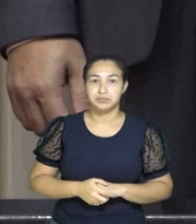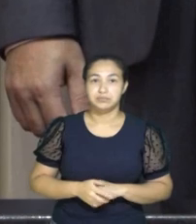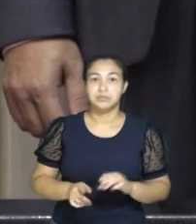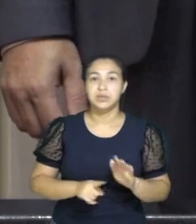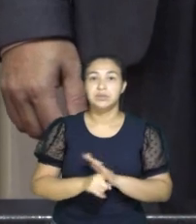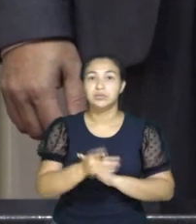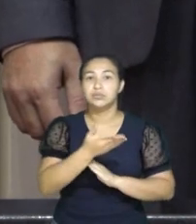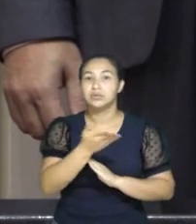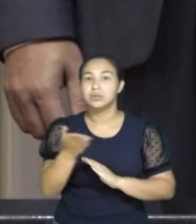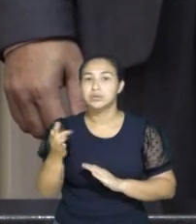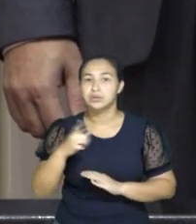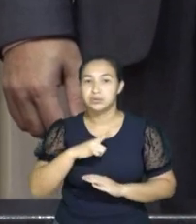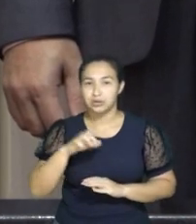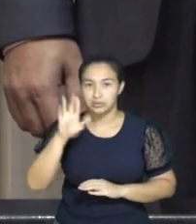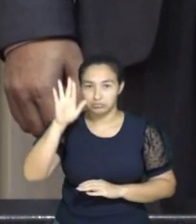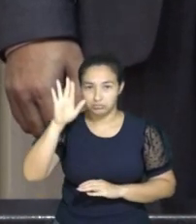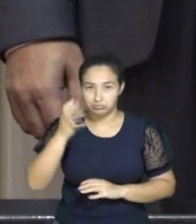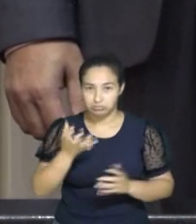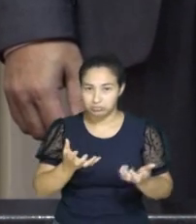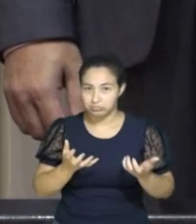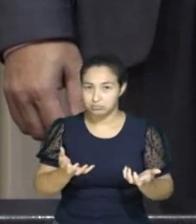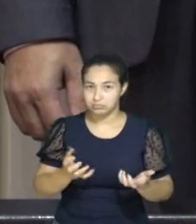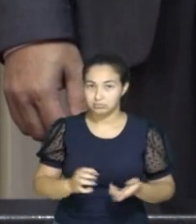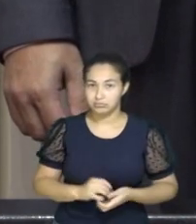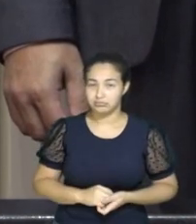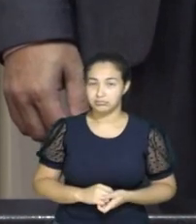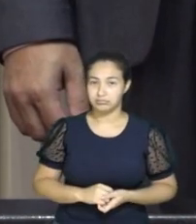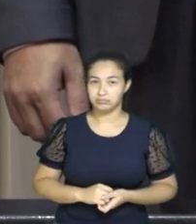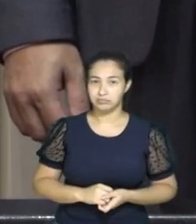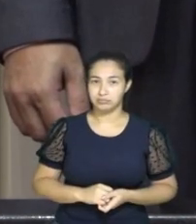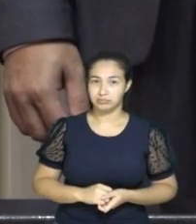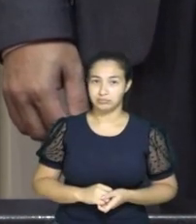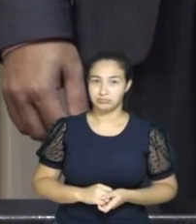a bancadas se alguém fará uso da palavra Deputado